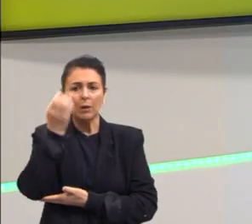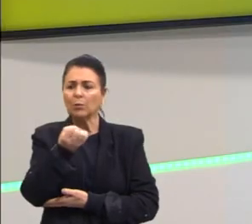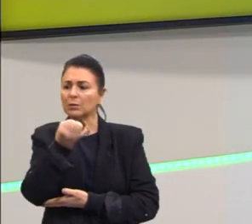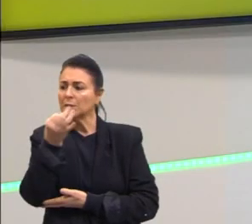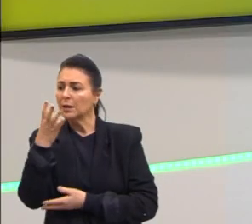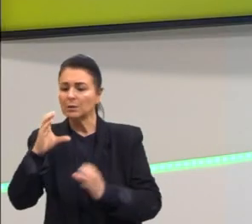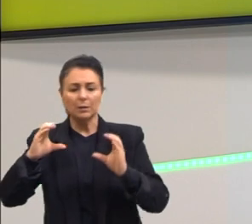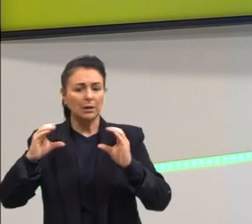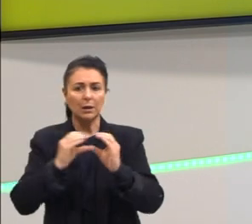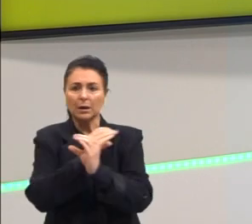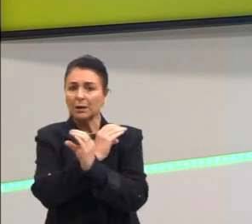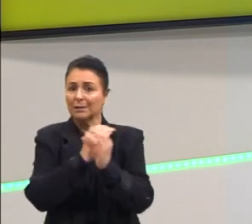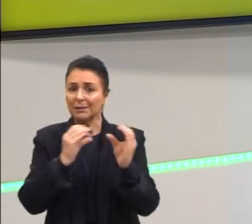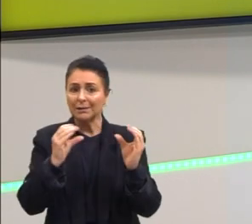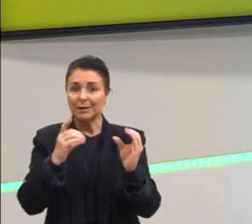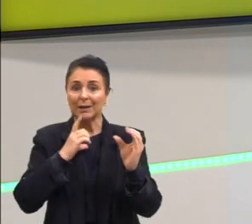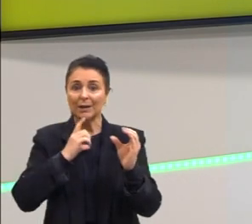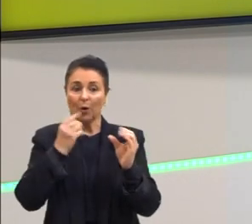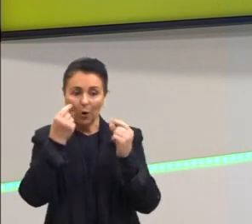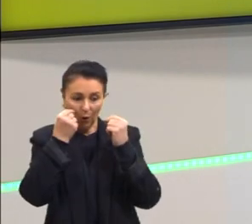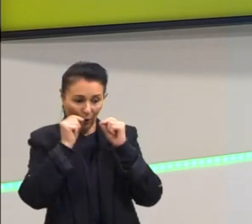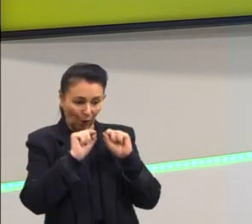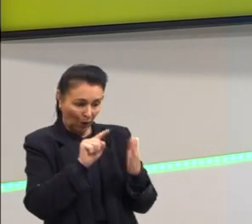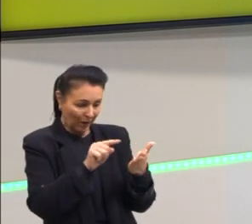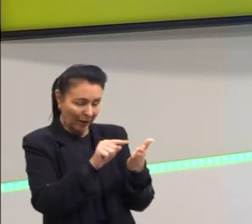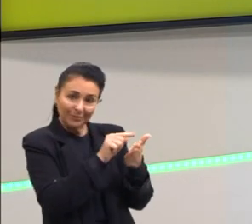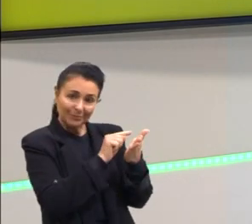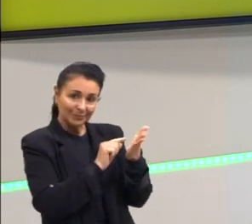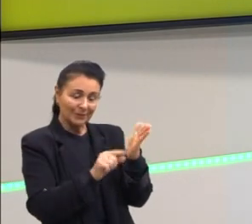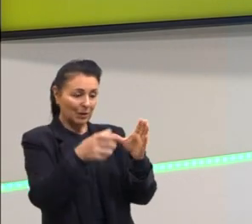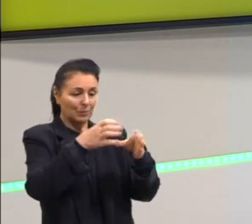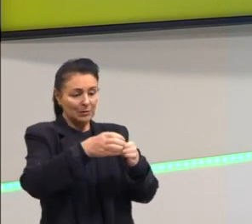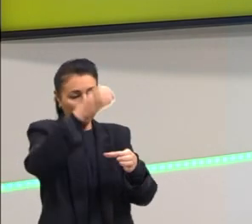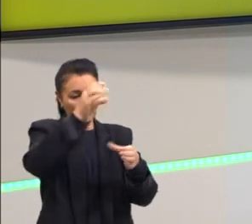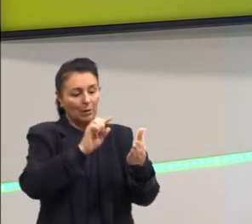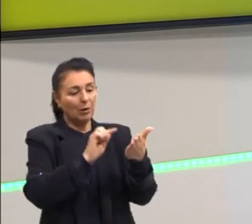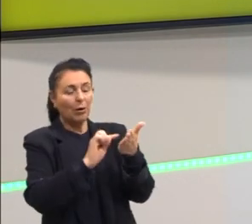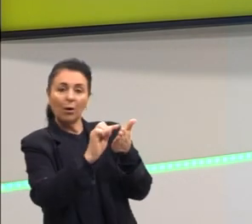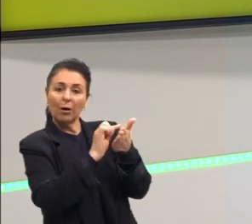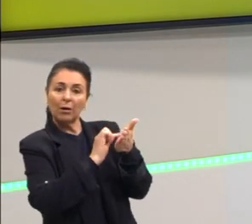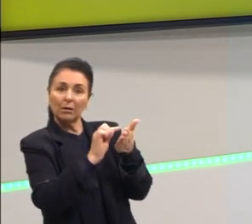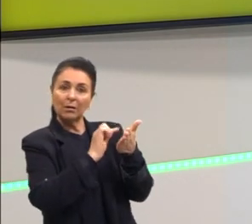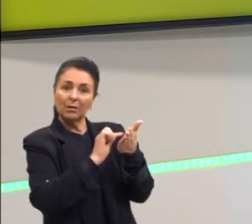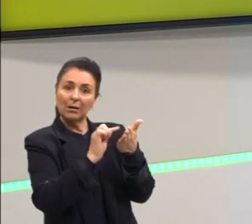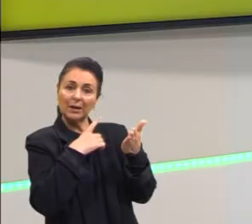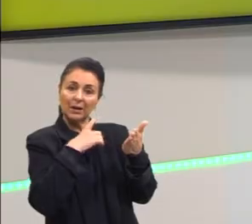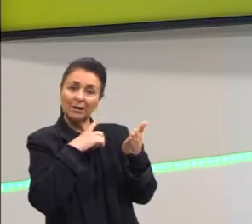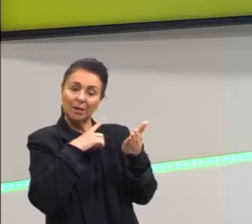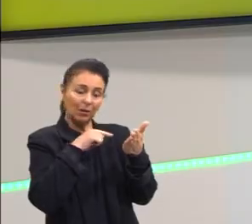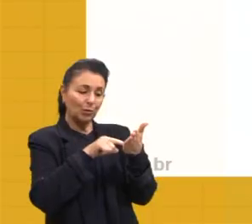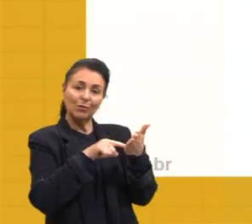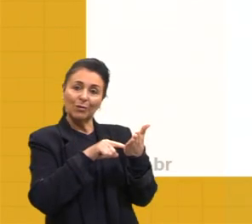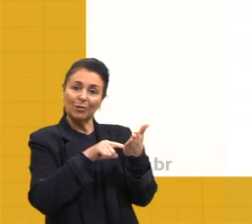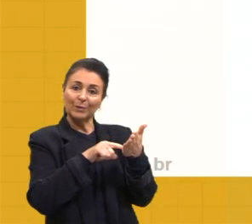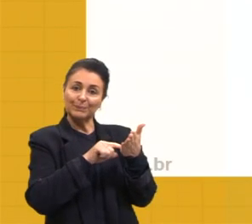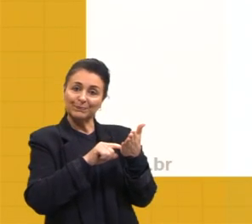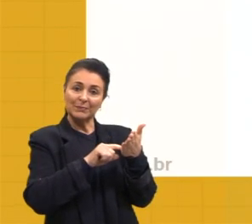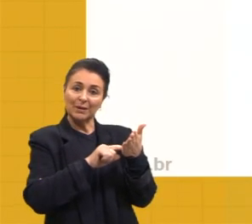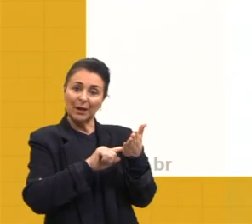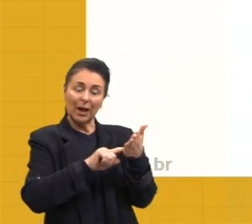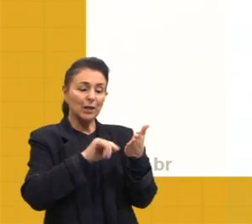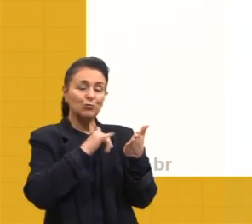a gente tem análise dos rótulos na a gente sabe que todo elemento tem que trazer ele seu valor energético no seu rótulo